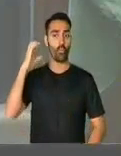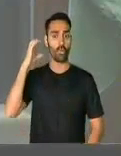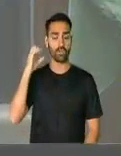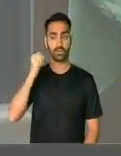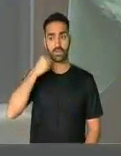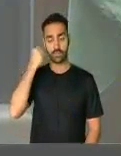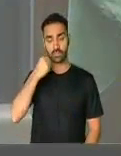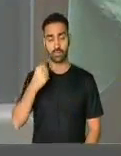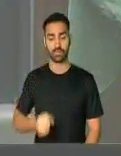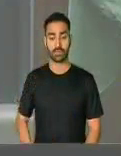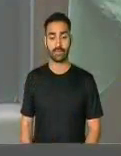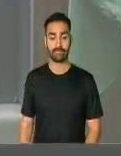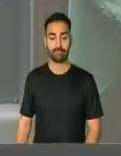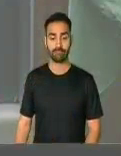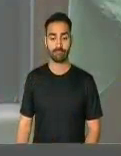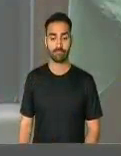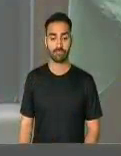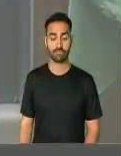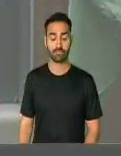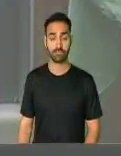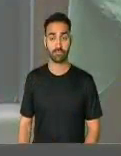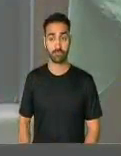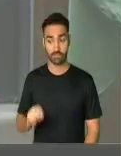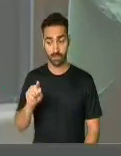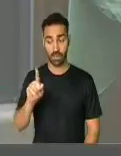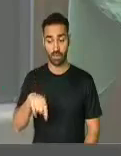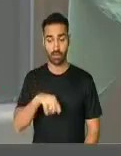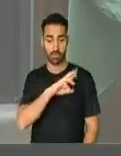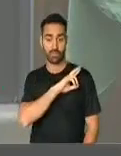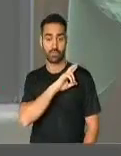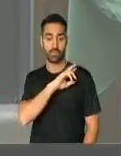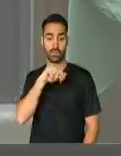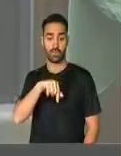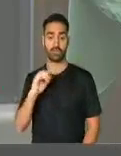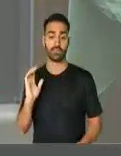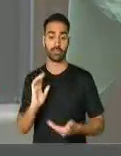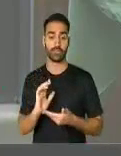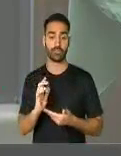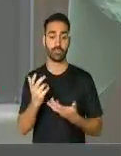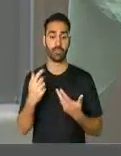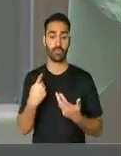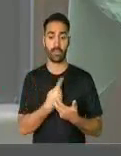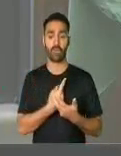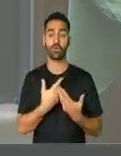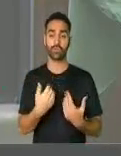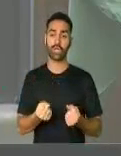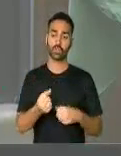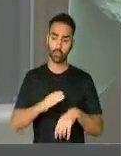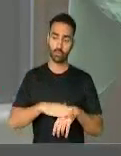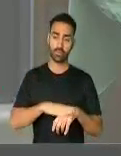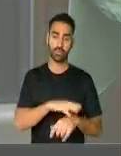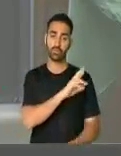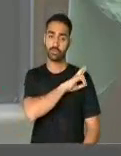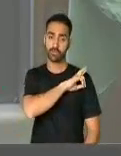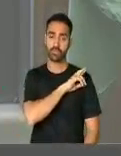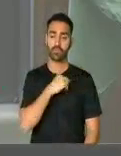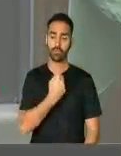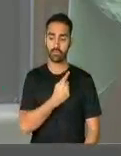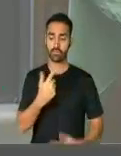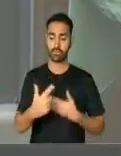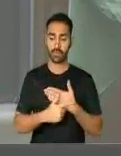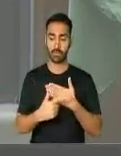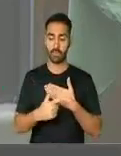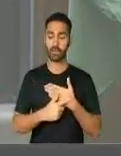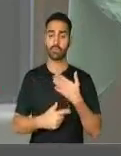senadores e senadores Essa é a responsabilidade do Parlamento assumir a nossa autocrítica e fazermos o papel que